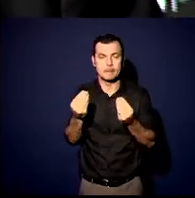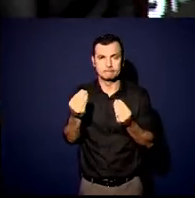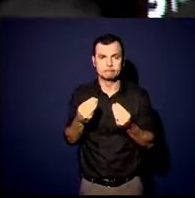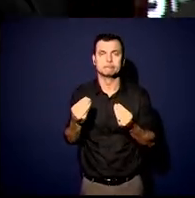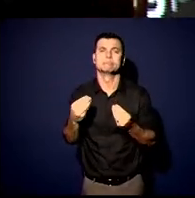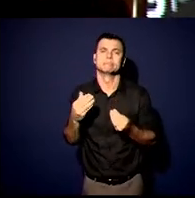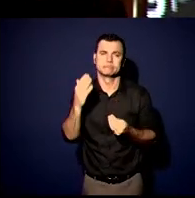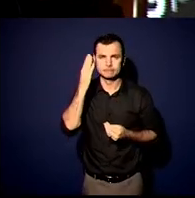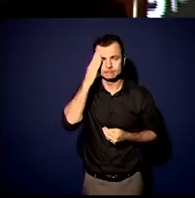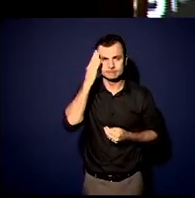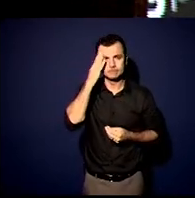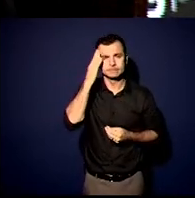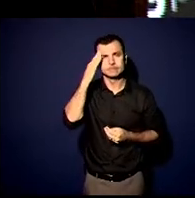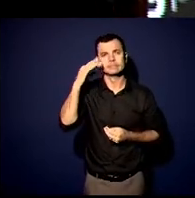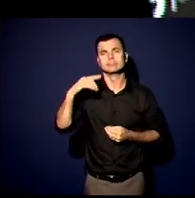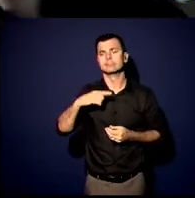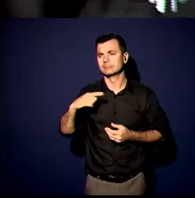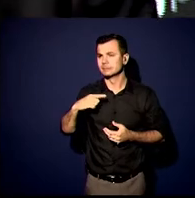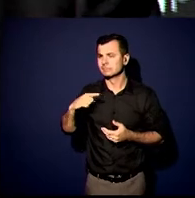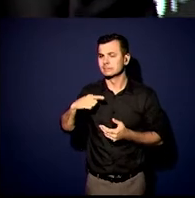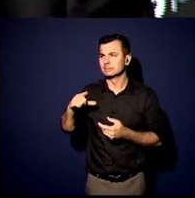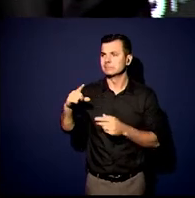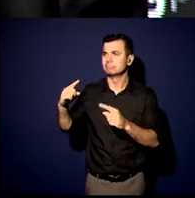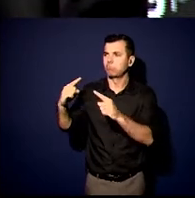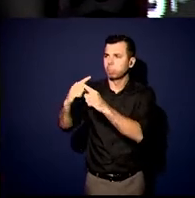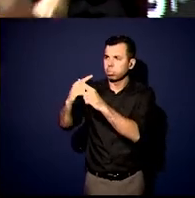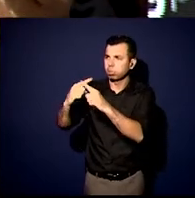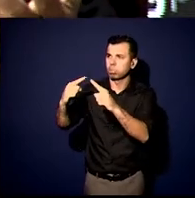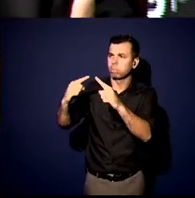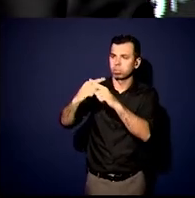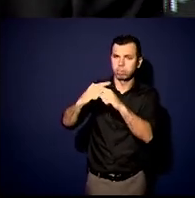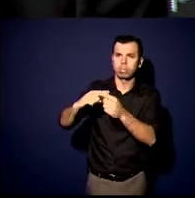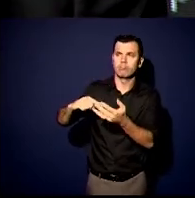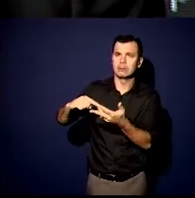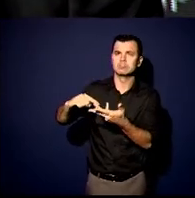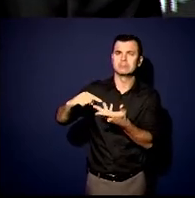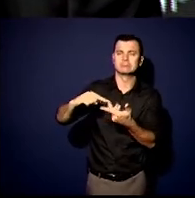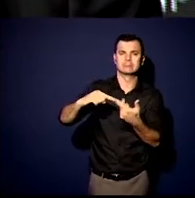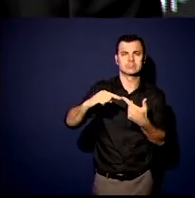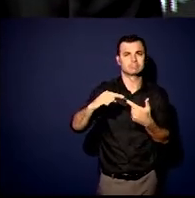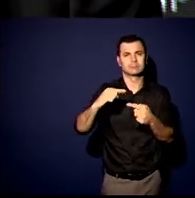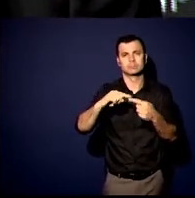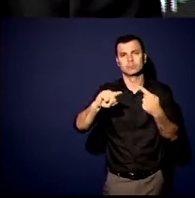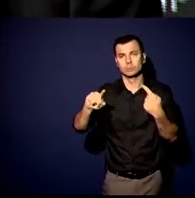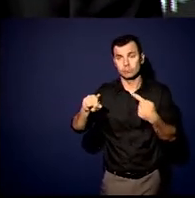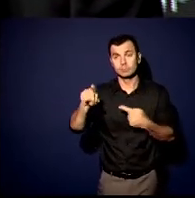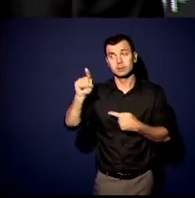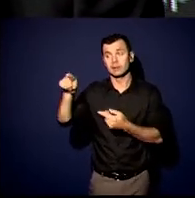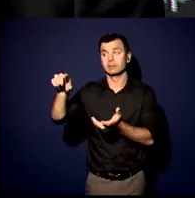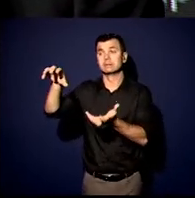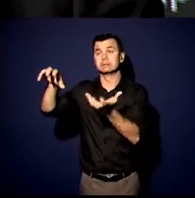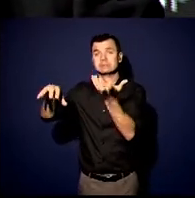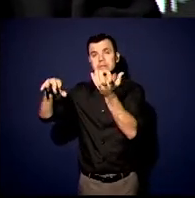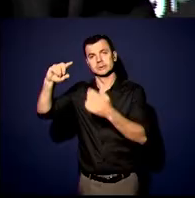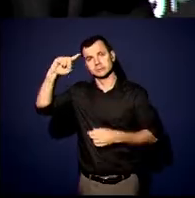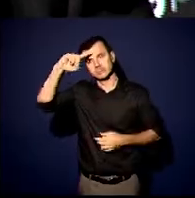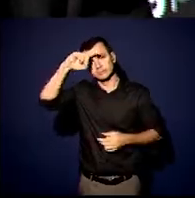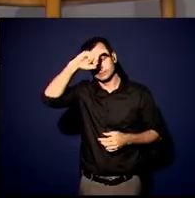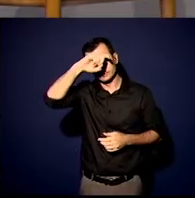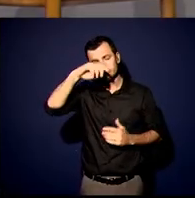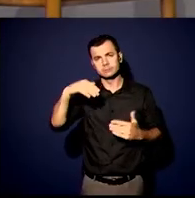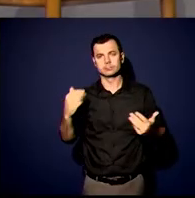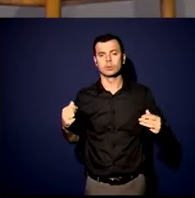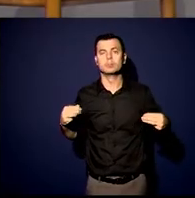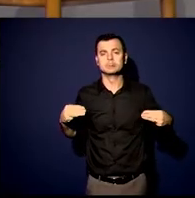acentuada né são múltiplas contradições se você não tem funcionalidade no Parlamento então creio que o Ministério